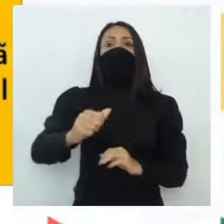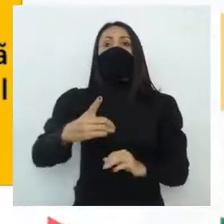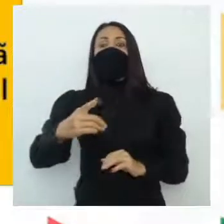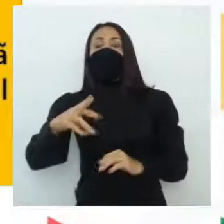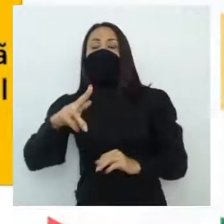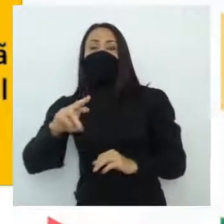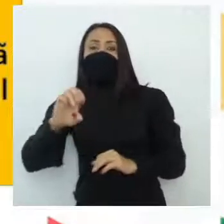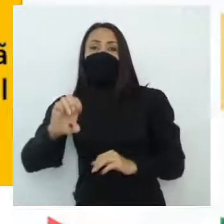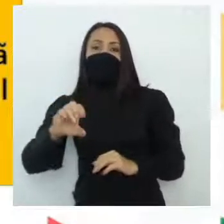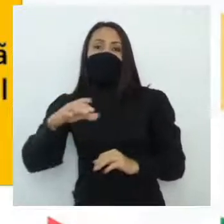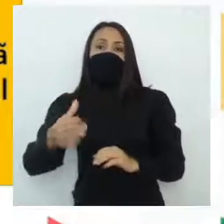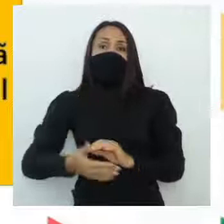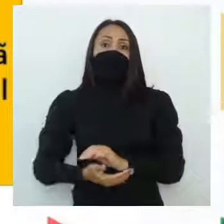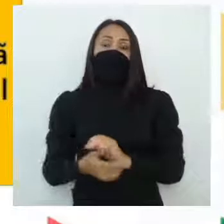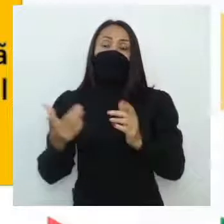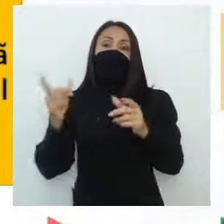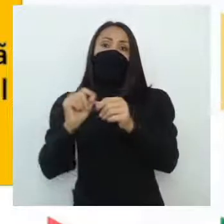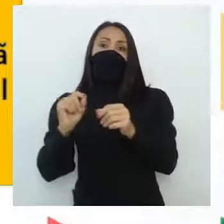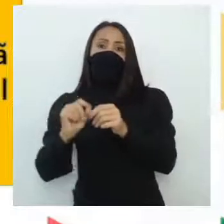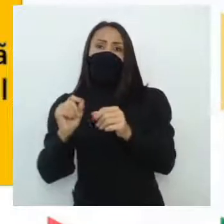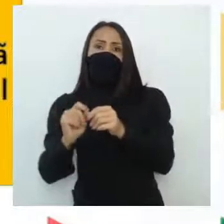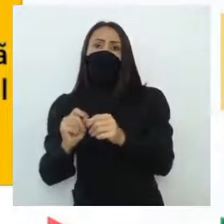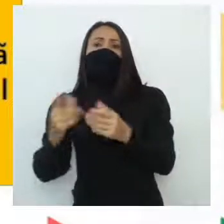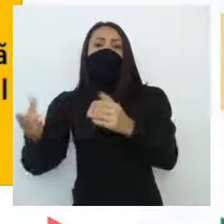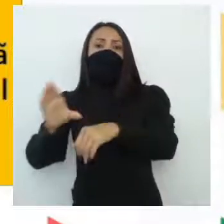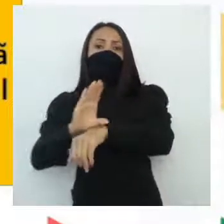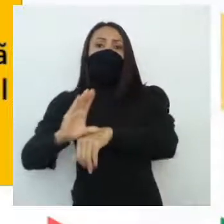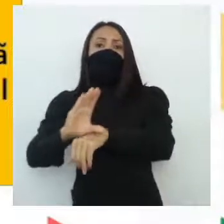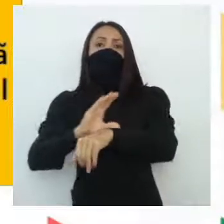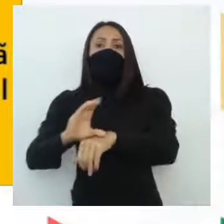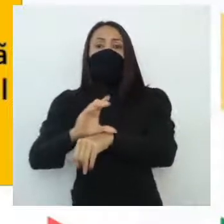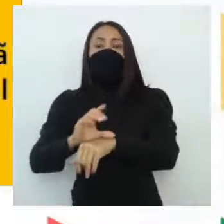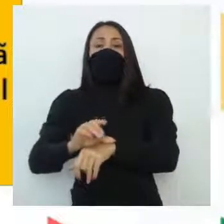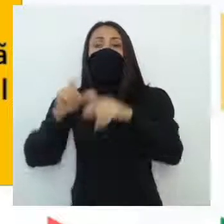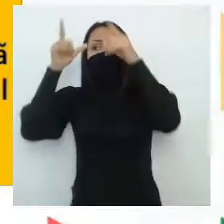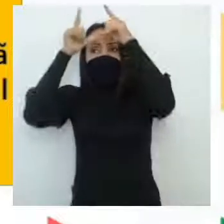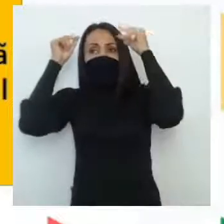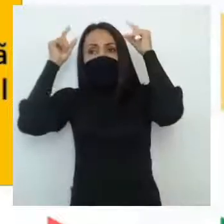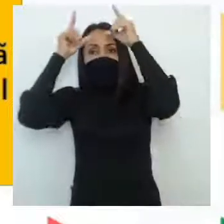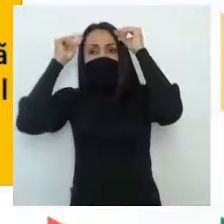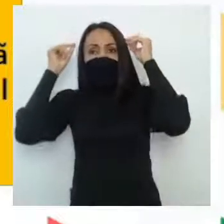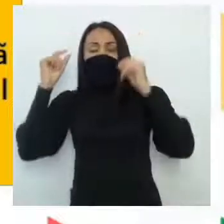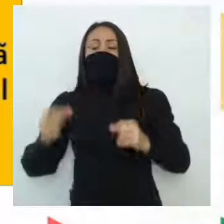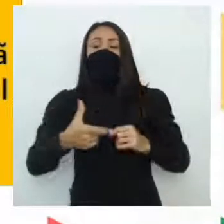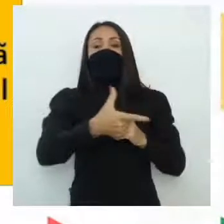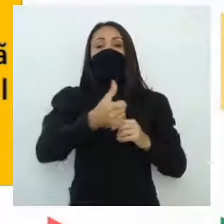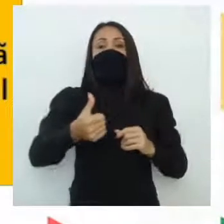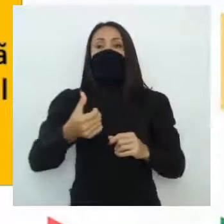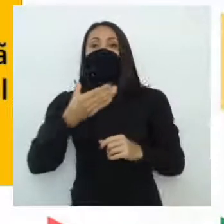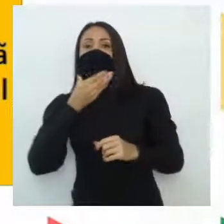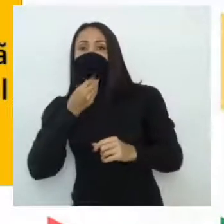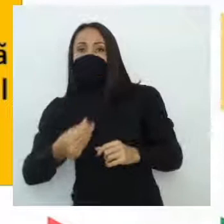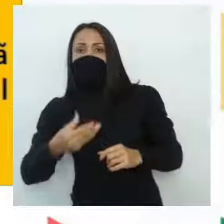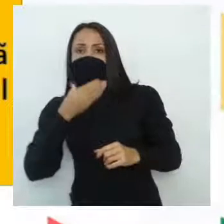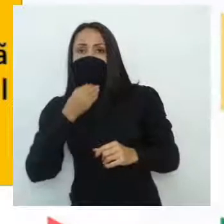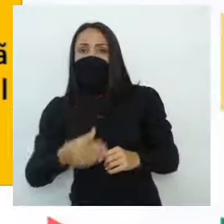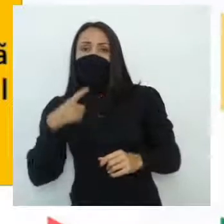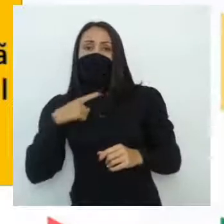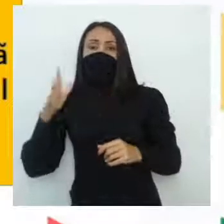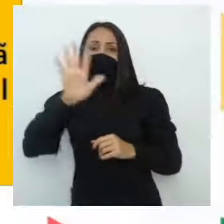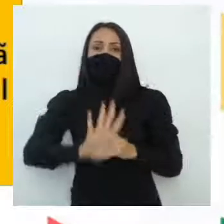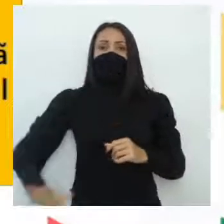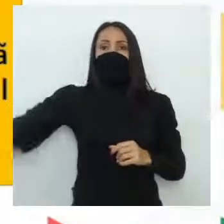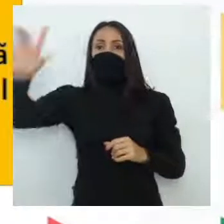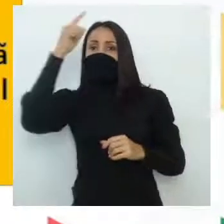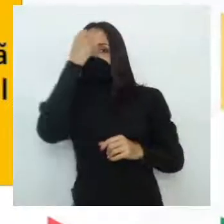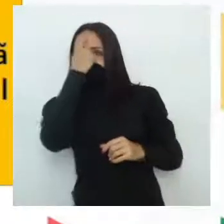a Patna para fazer um breve curso de enfermagem e em 21 de dezembro obtém a nacionalidade